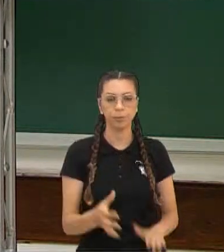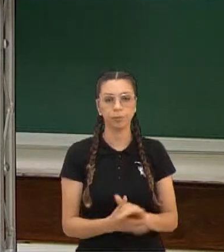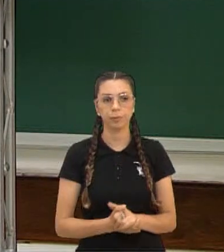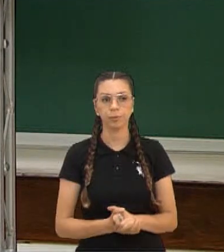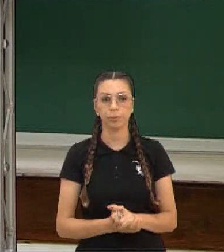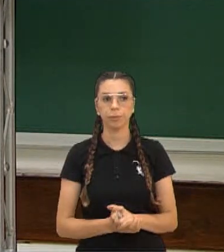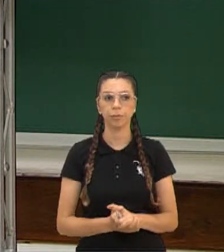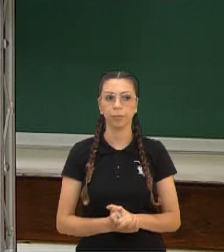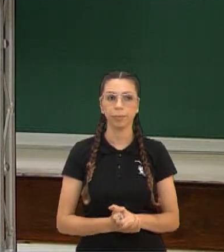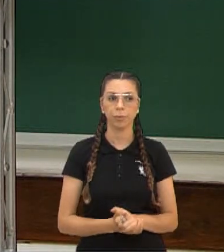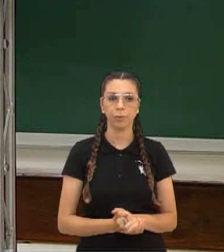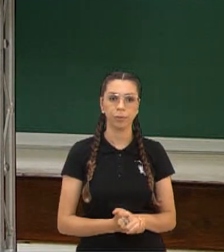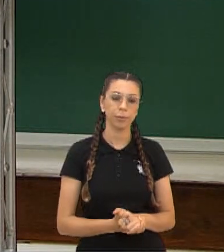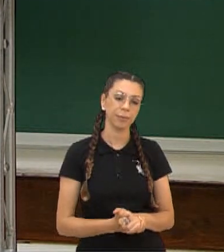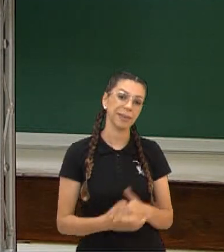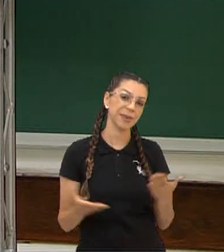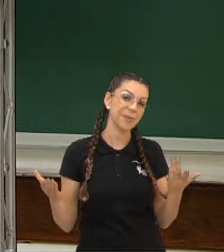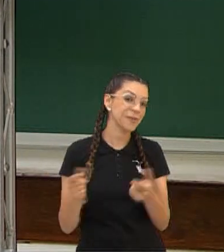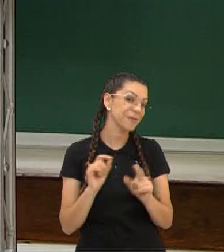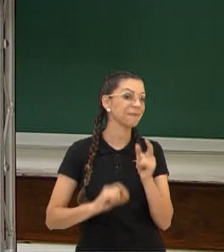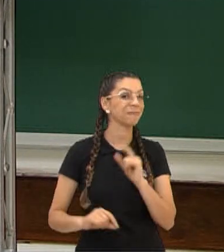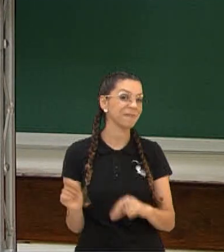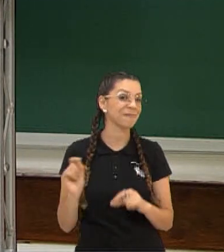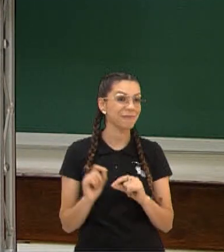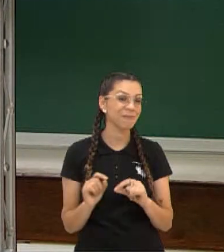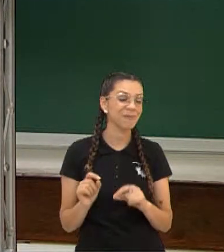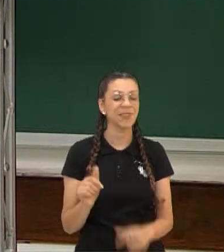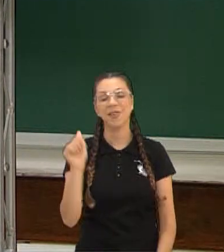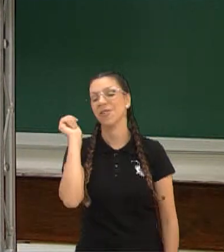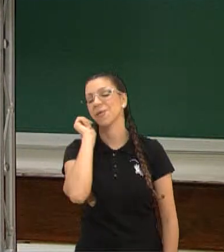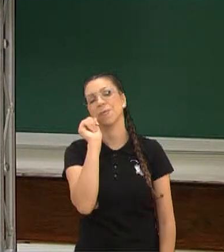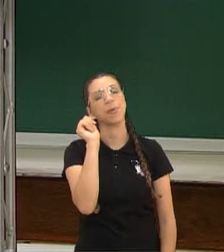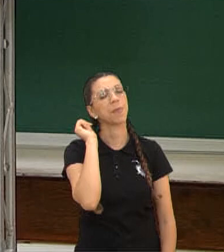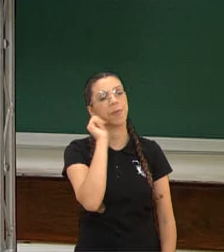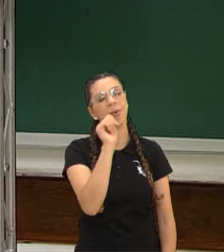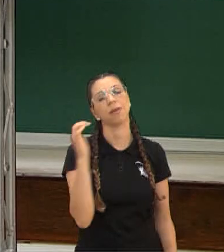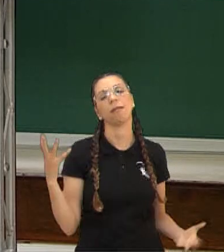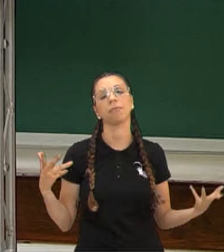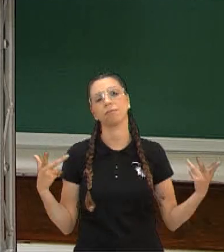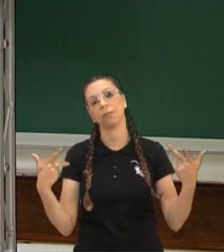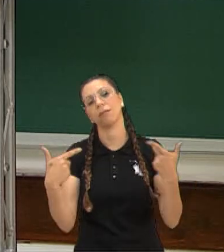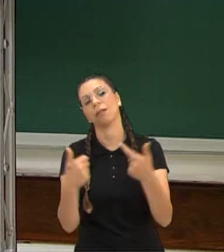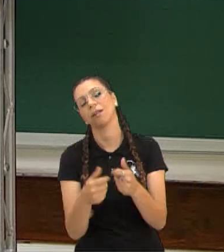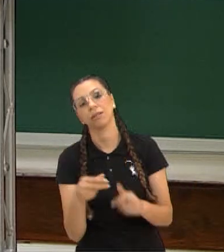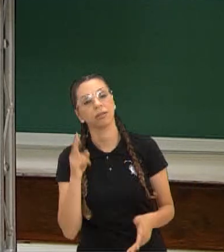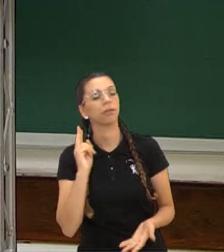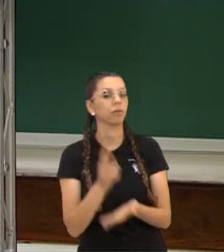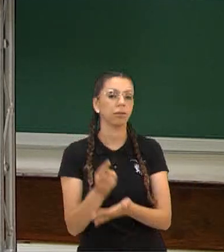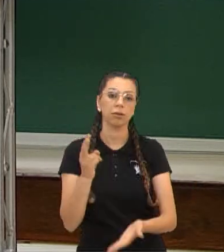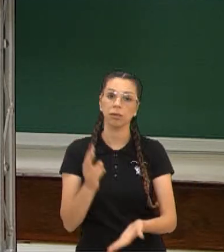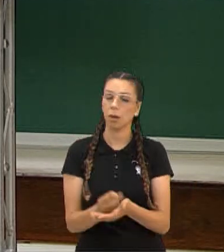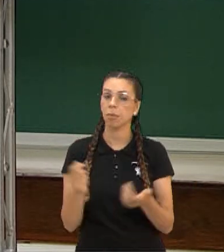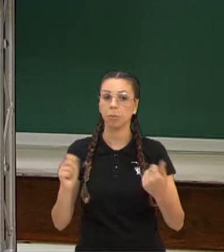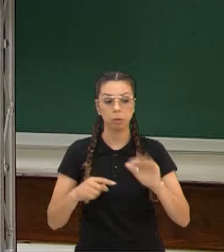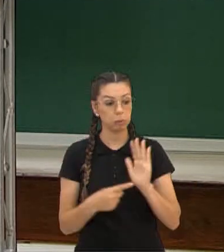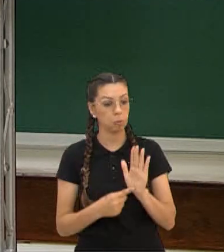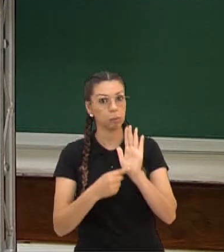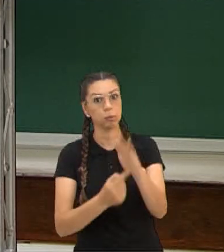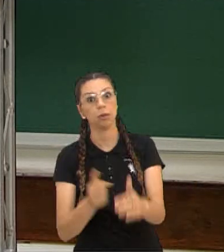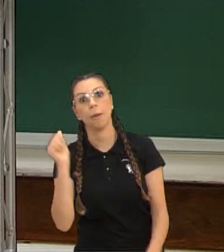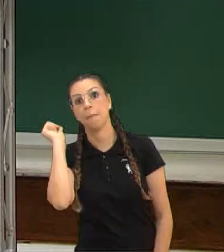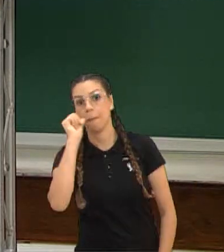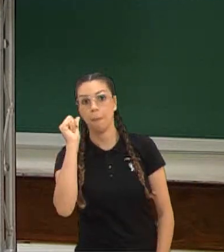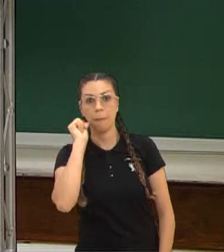impessoal. E a gente vai falar aqui de uma mulher de destaque. A gente vem procurando sempre falar das mulheres, né? Porque muita parte da